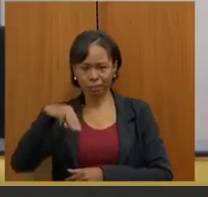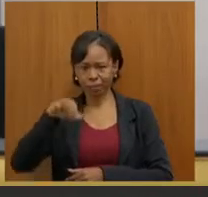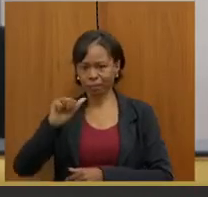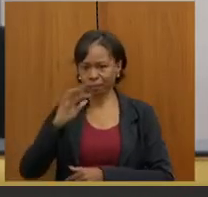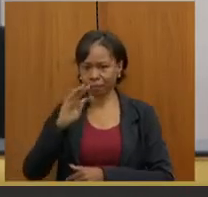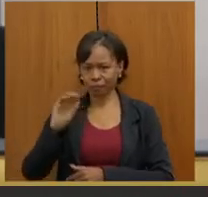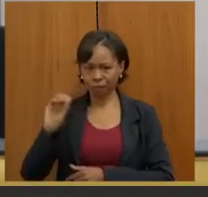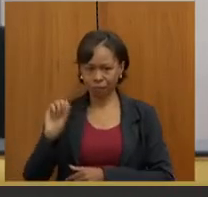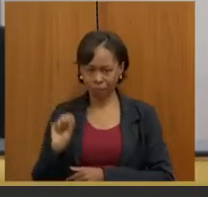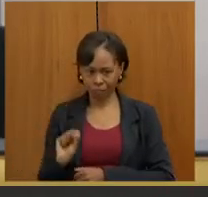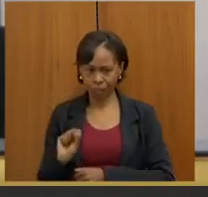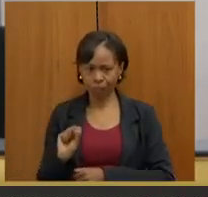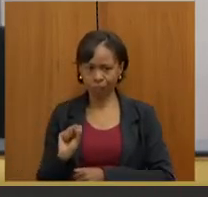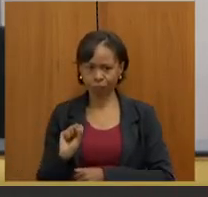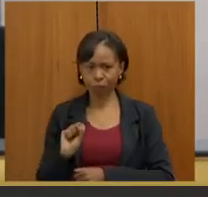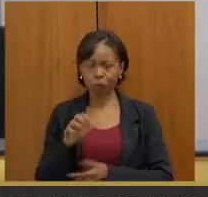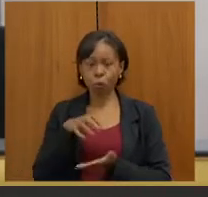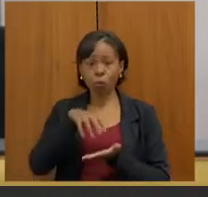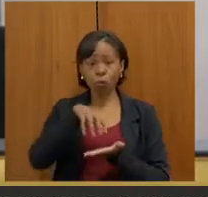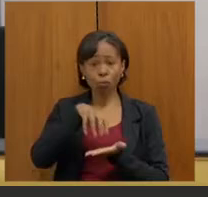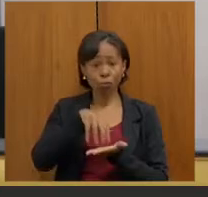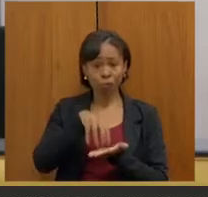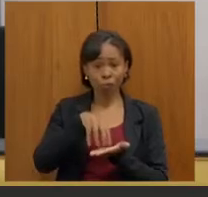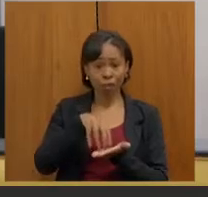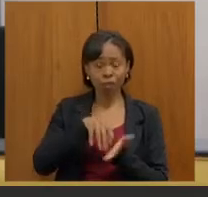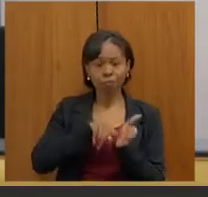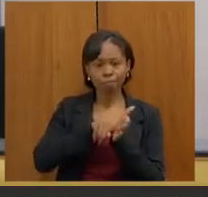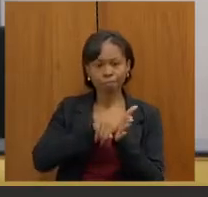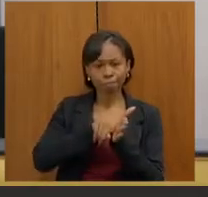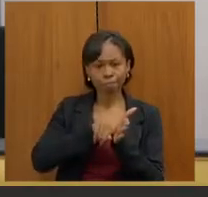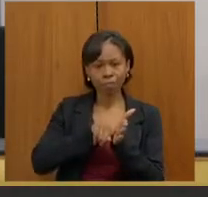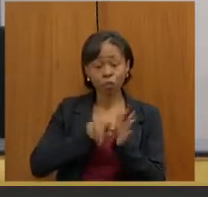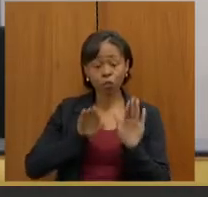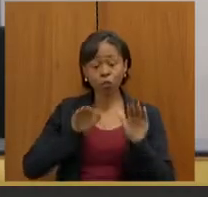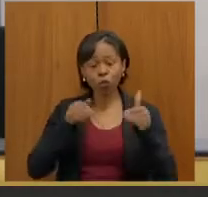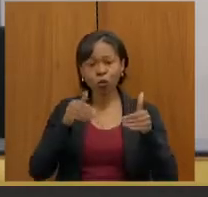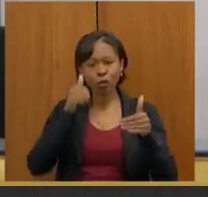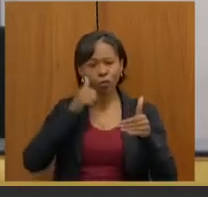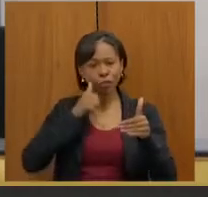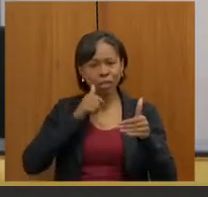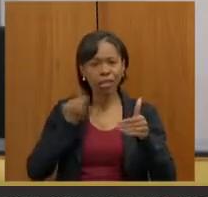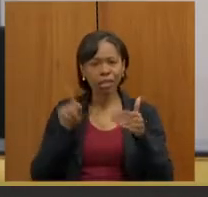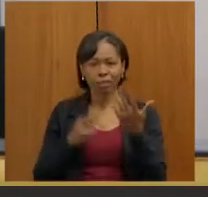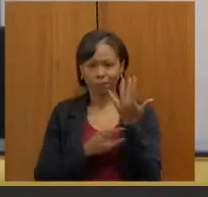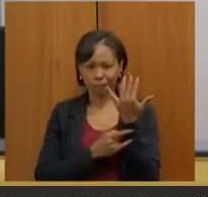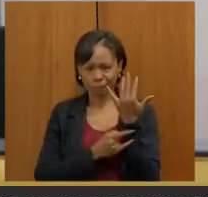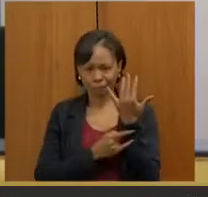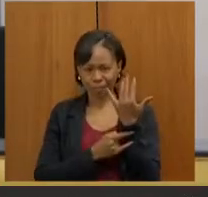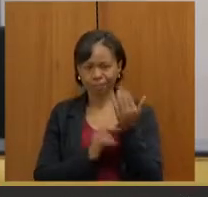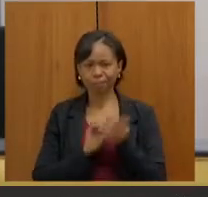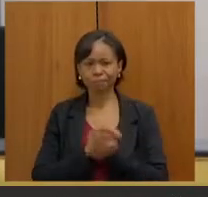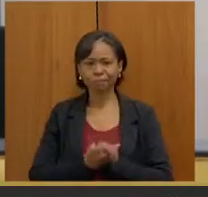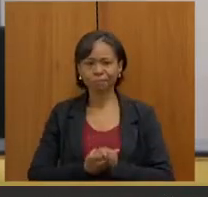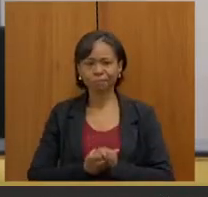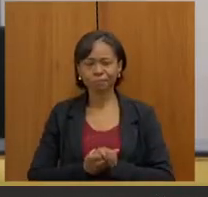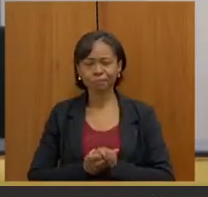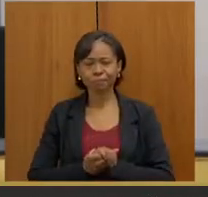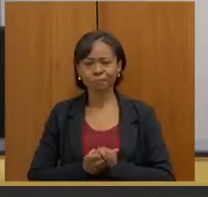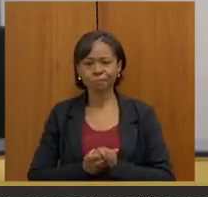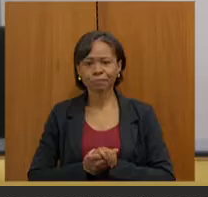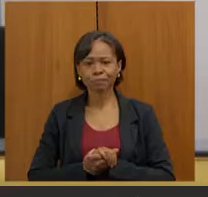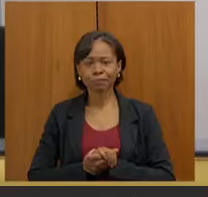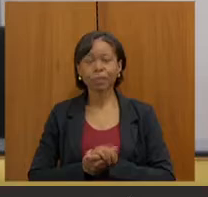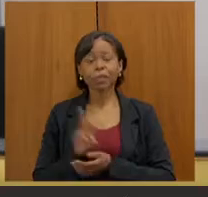de ciência política e coordenadora do núcleo de estudos e pesquisas sobre a mulher na UFMG dizer professora Marlise que além